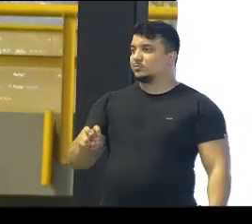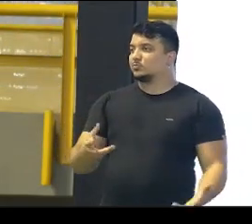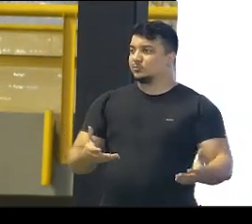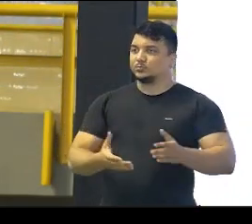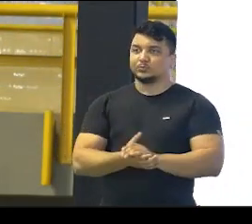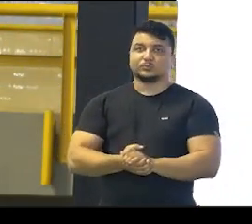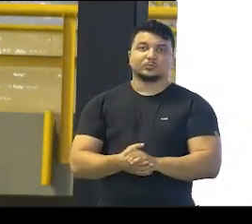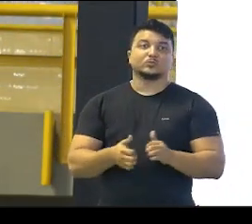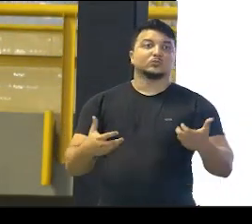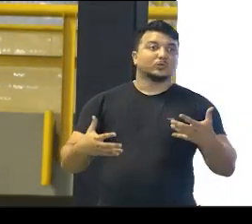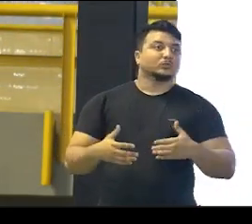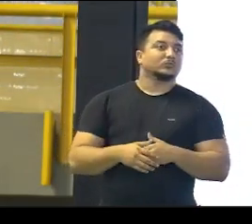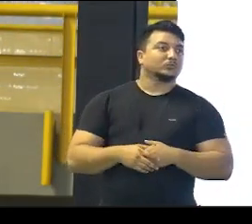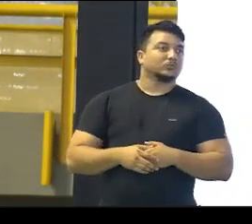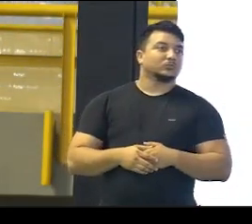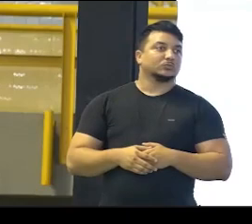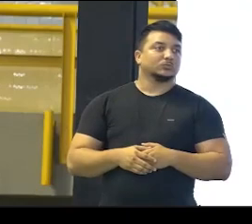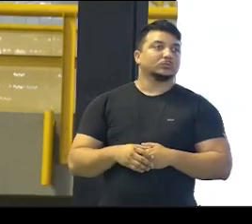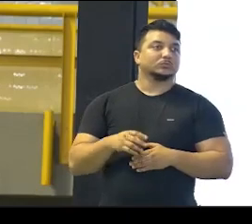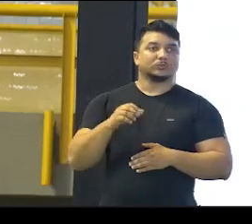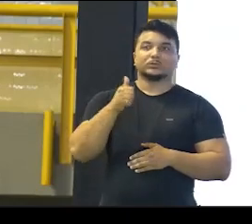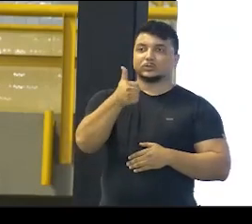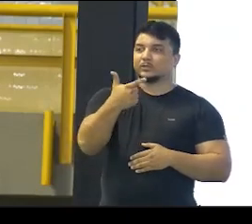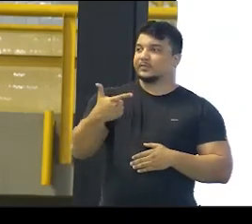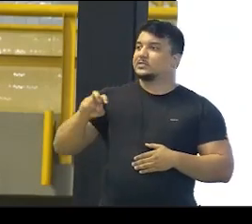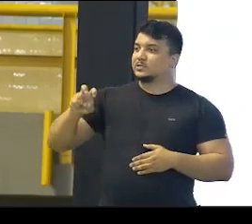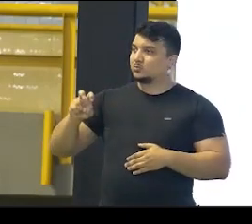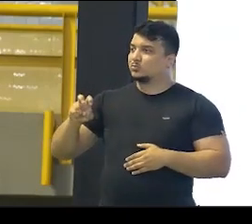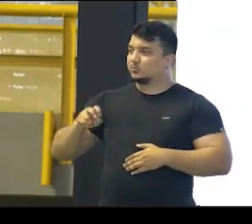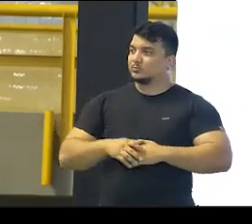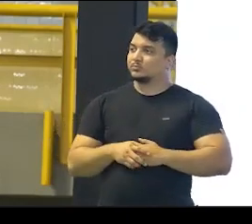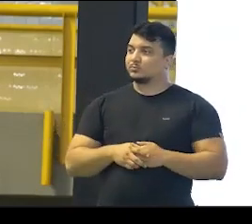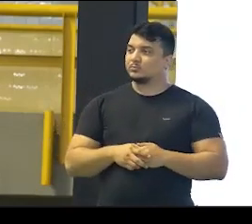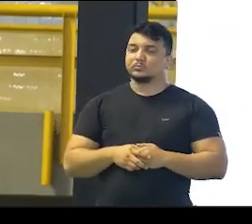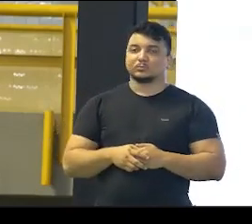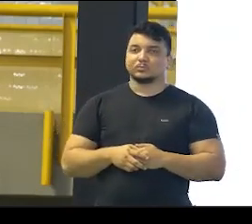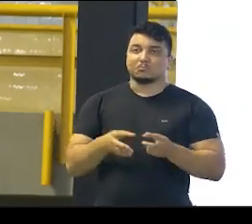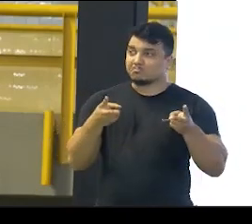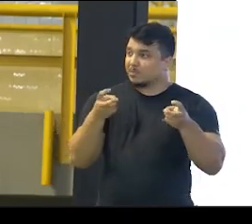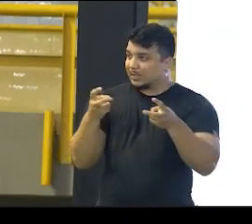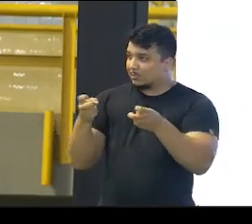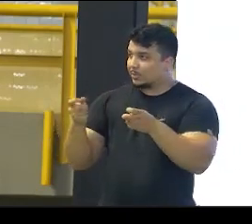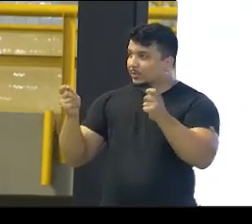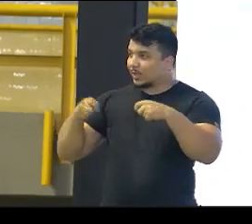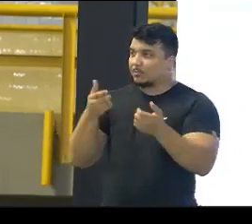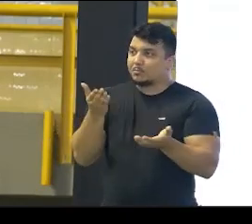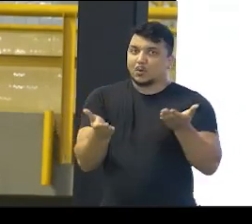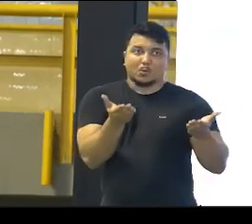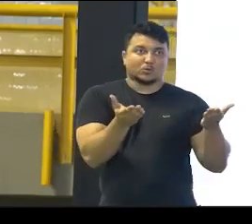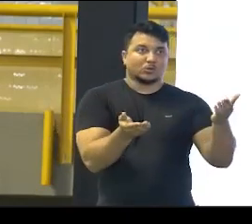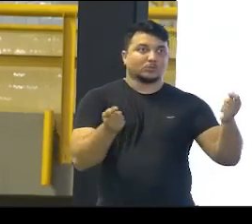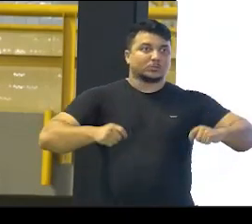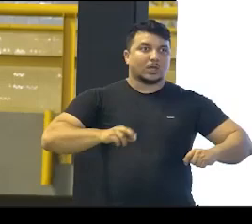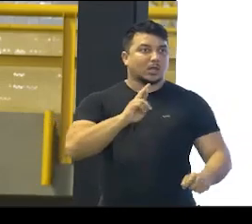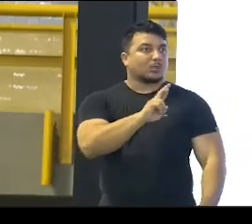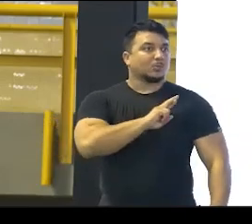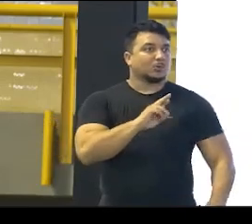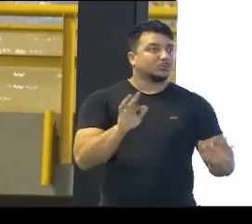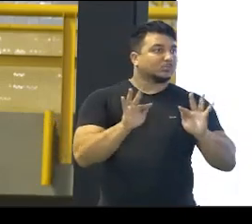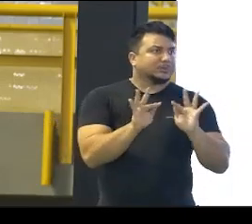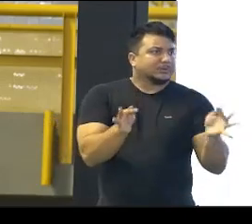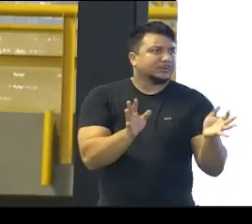4? Sim. Então, 3 vezes 25, 4 vezes 25, aqui só pode